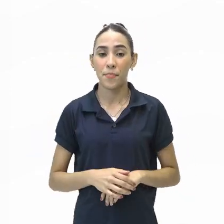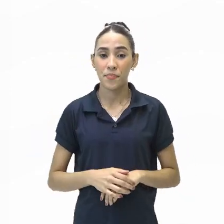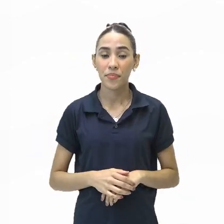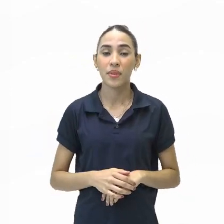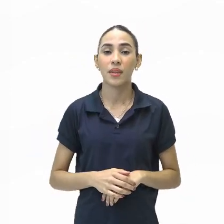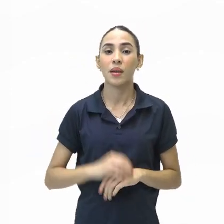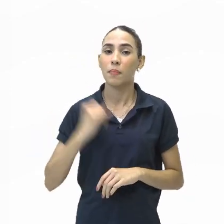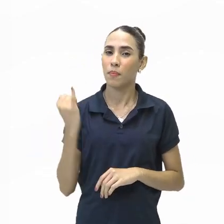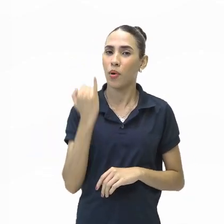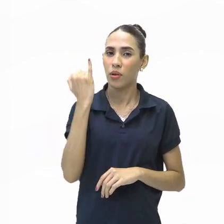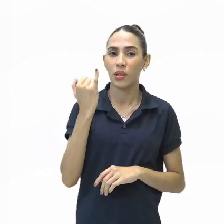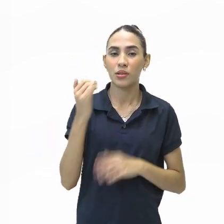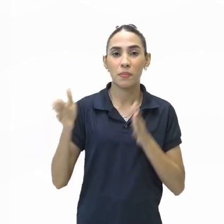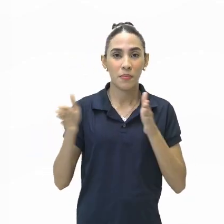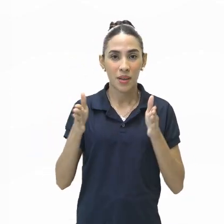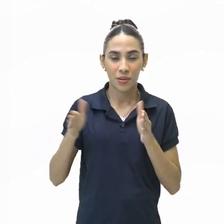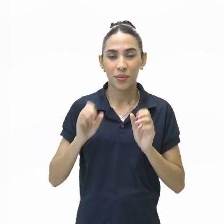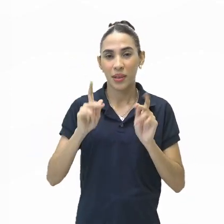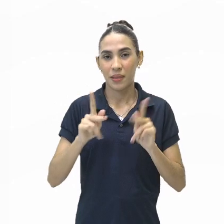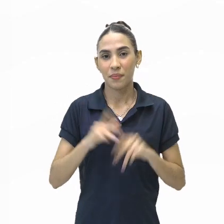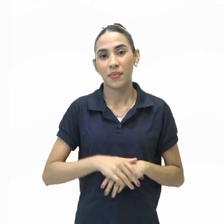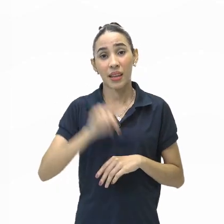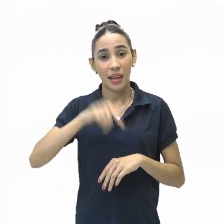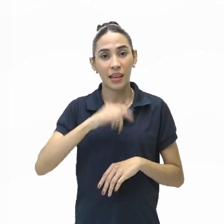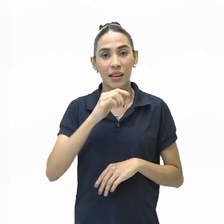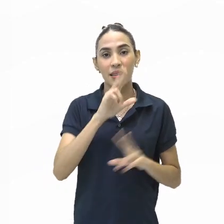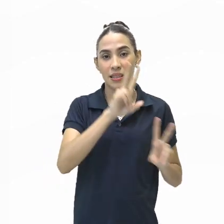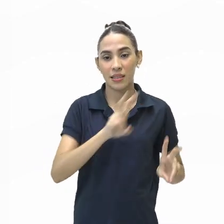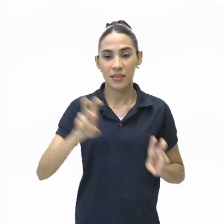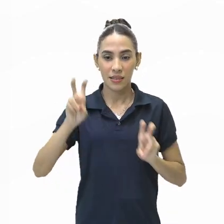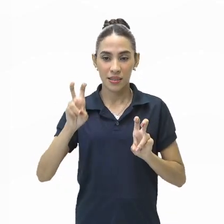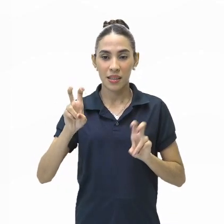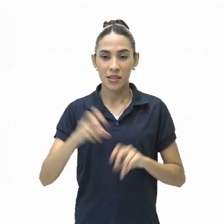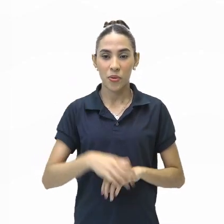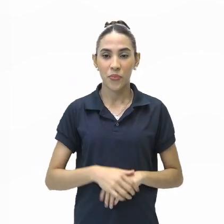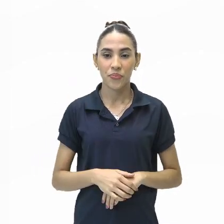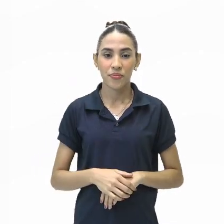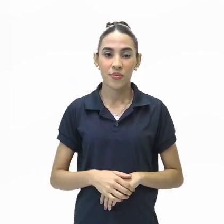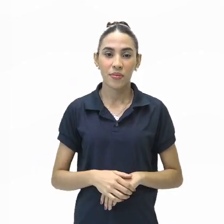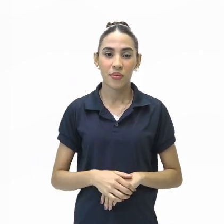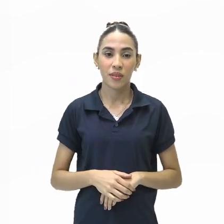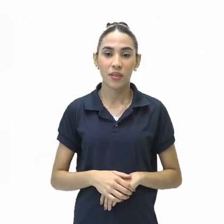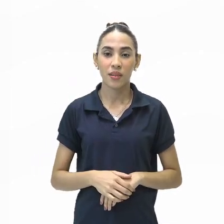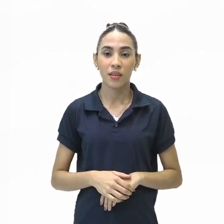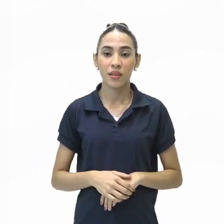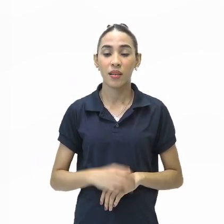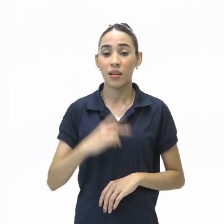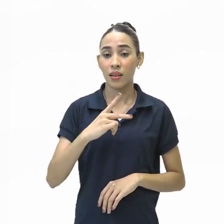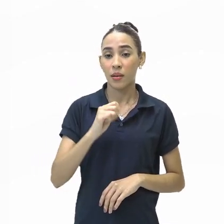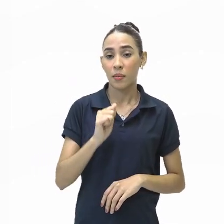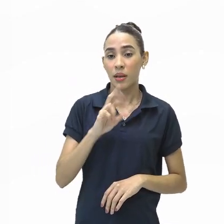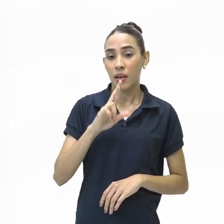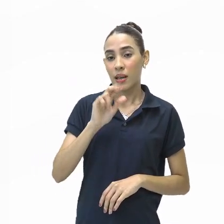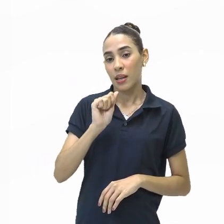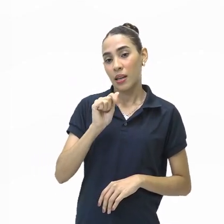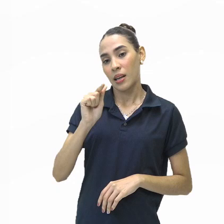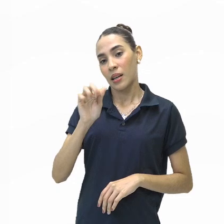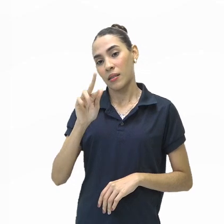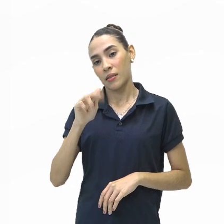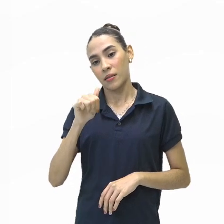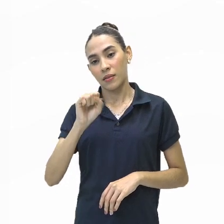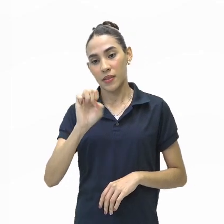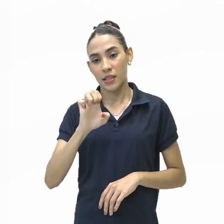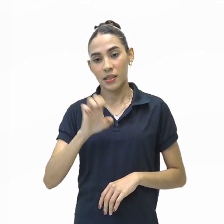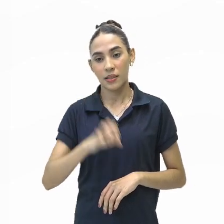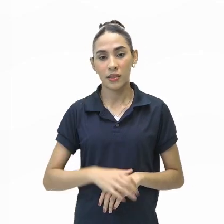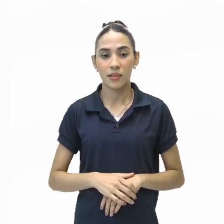momento crucial, tá bom? Então, essa é a citação. Vamos verificar a paráfrase, né? Lembrando que